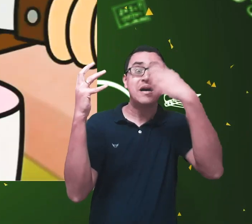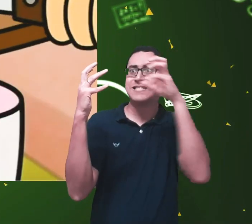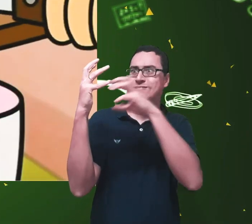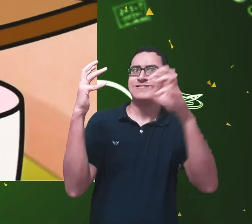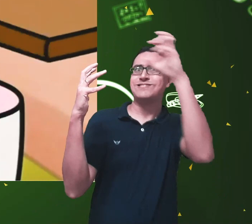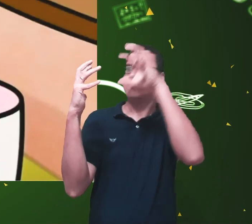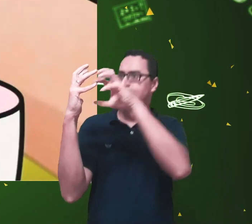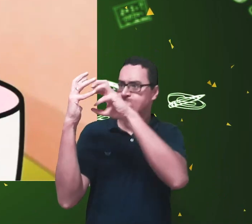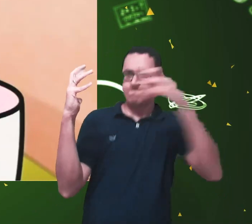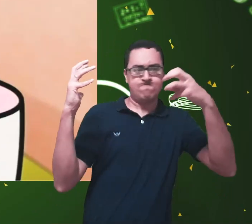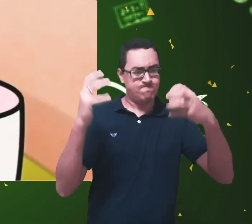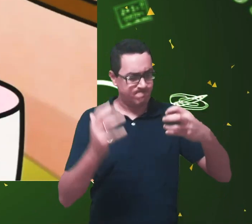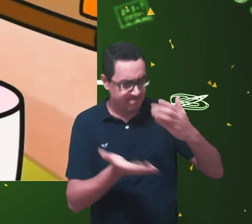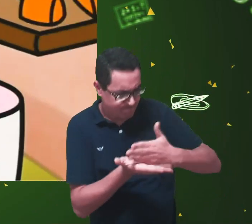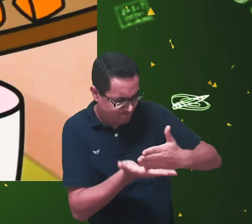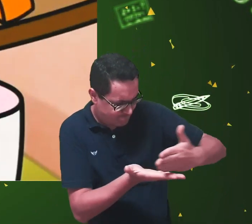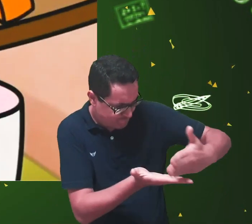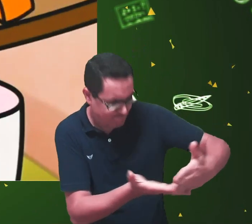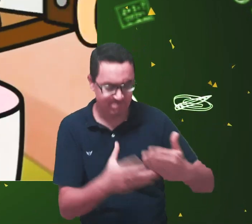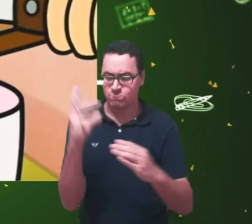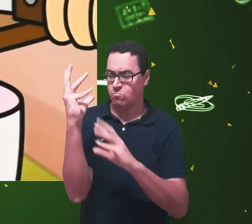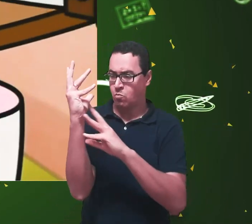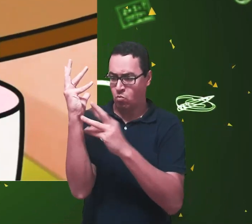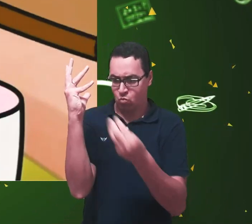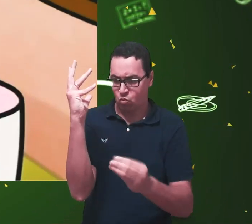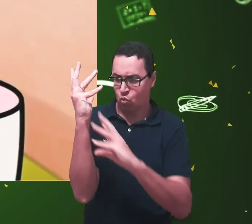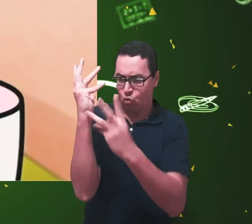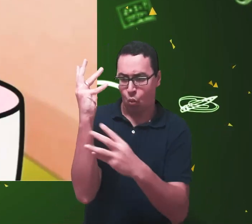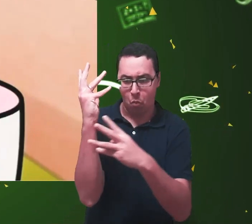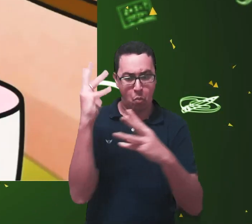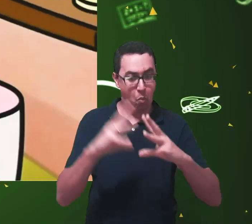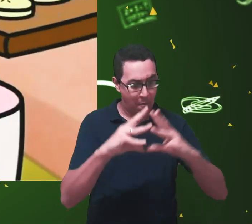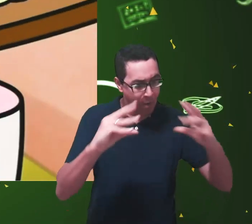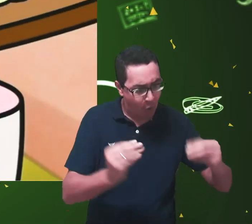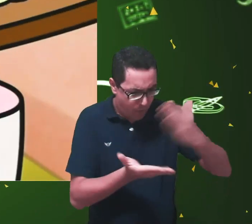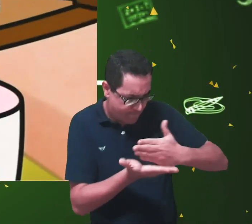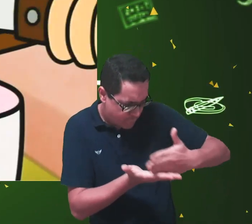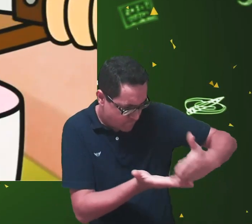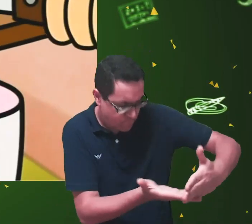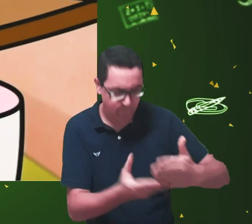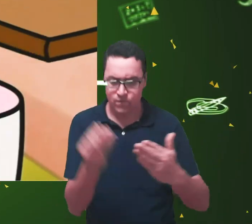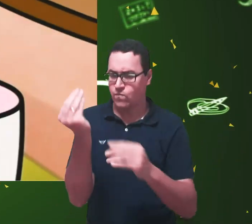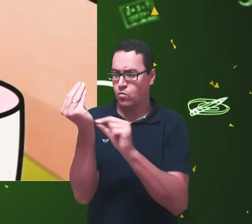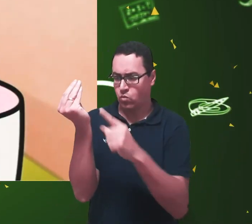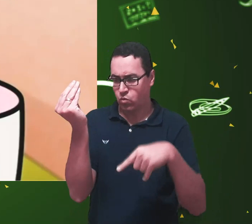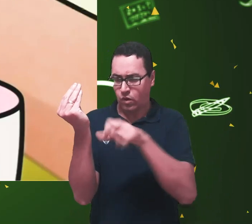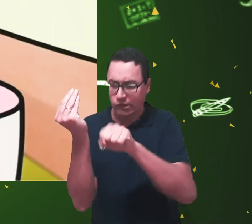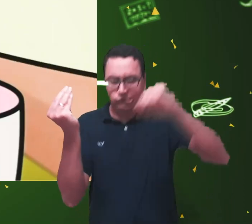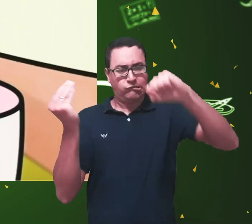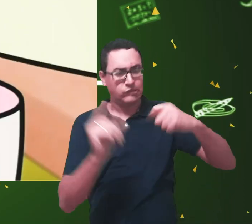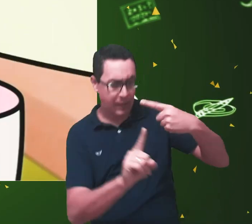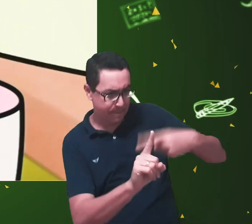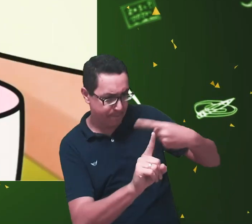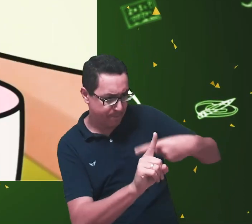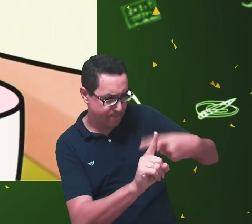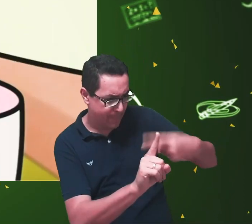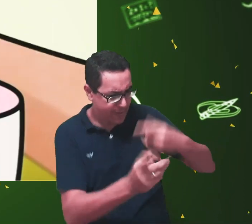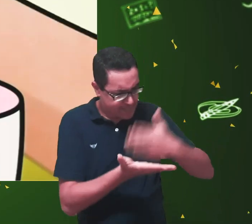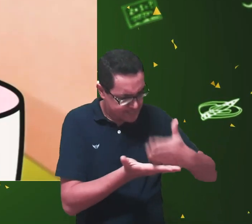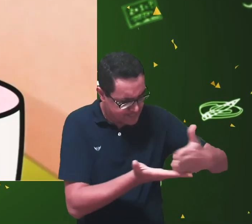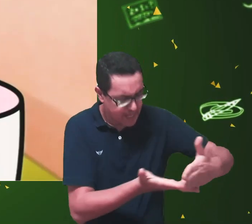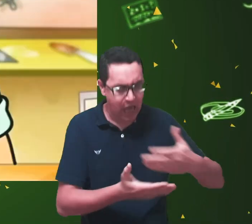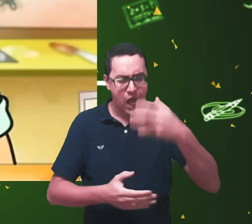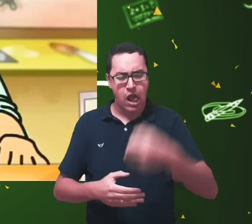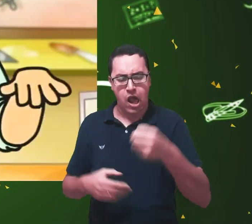A maçã que vem da macieira, o mamão que vem do mamoeiro, a banana que vem da bananeira e o leite vem da...